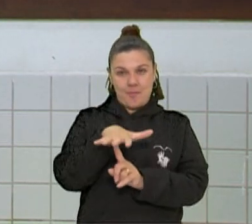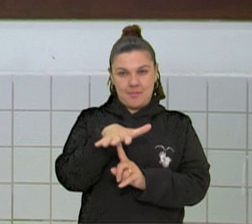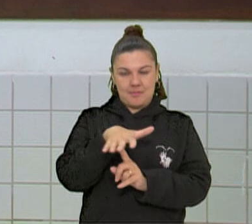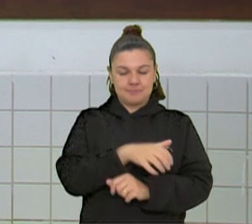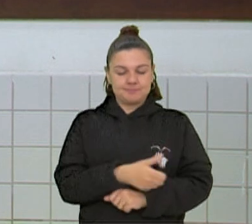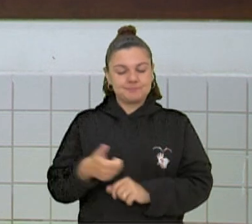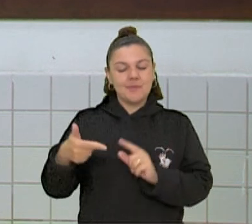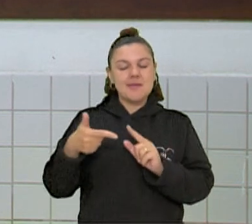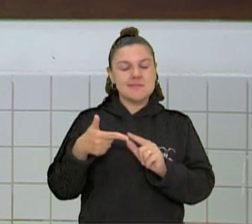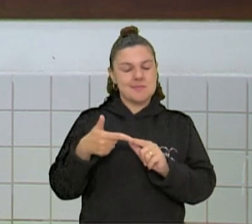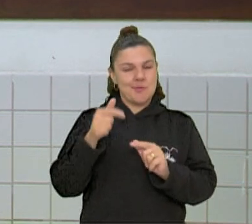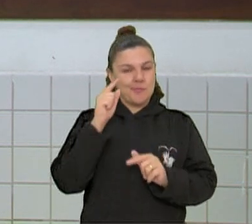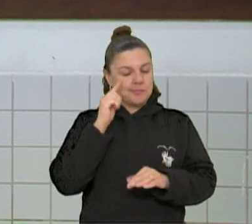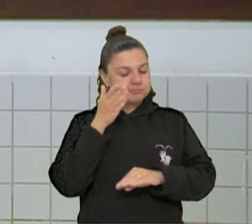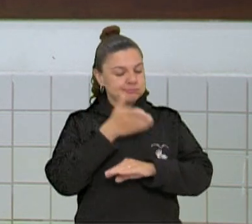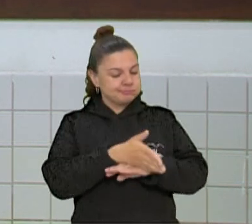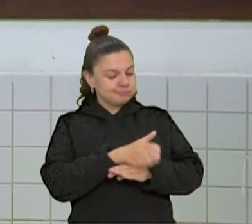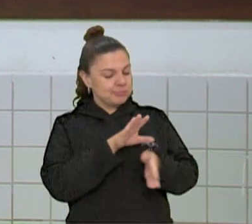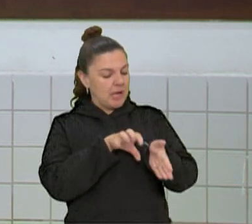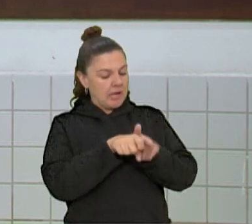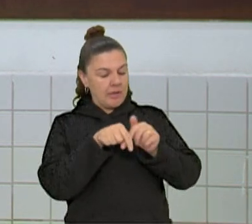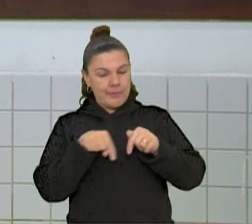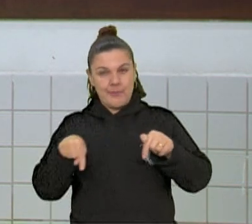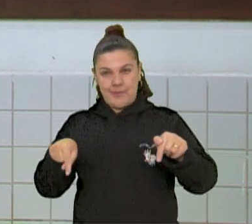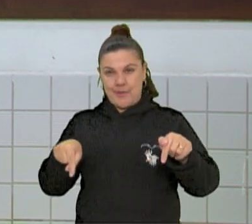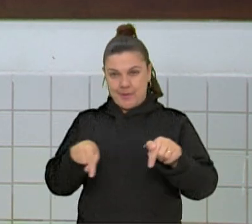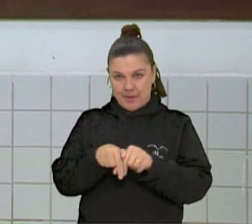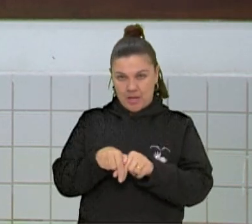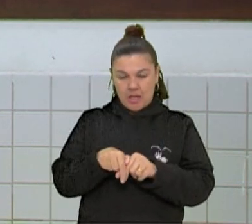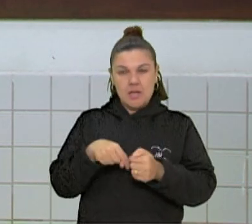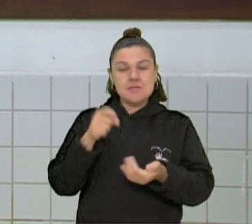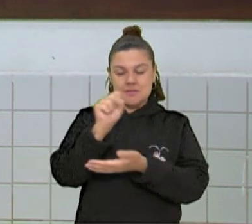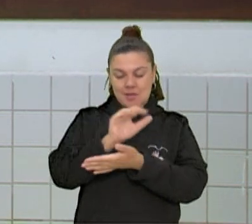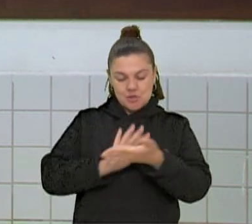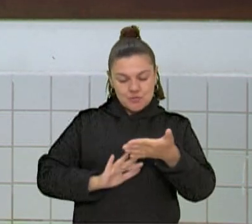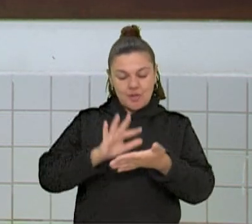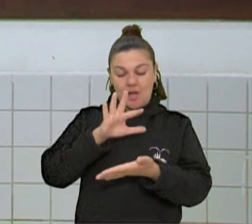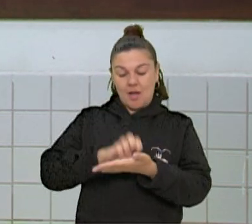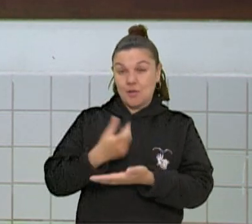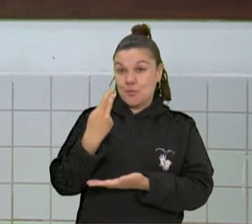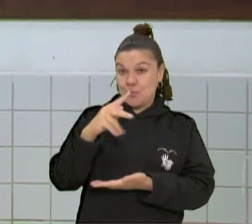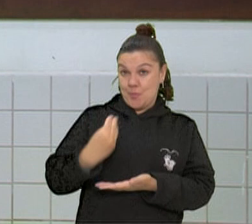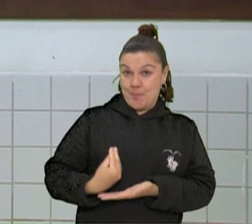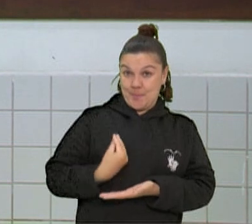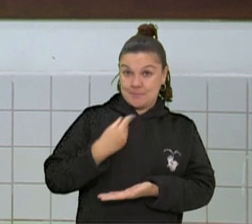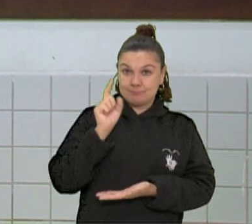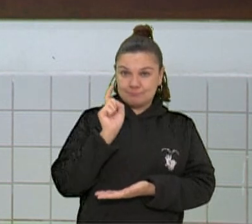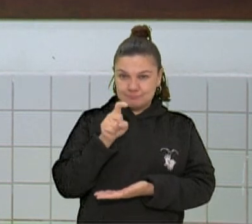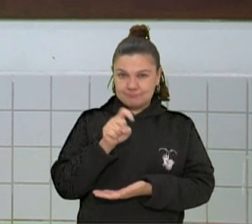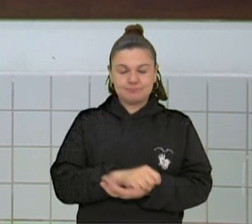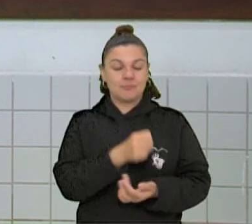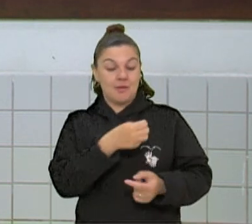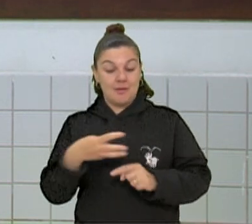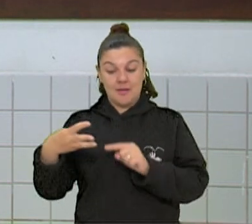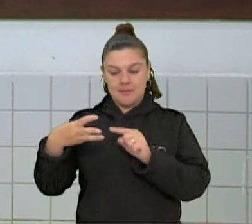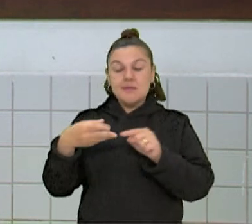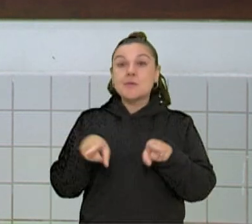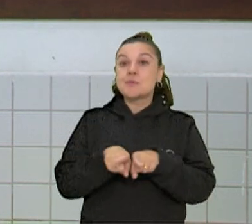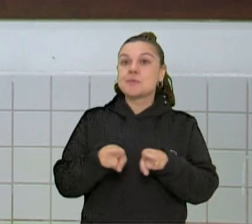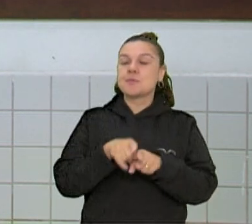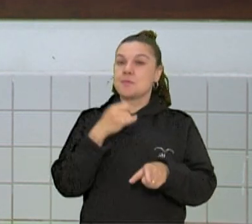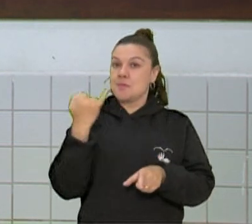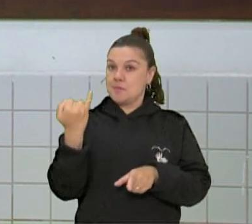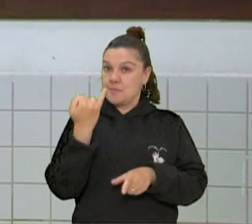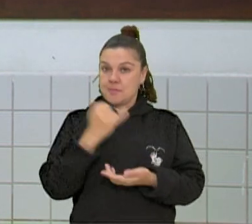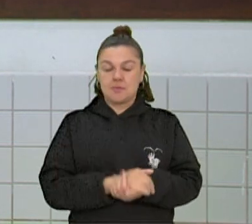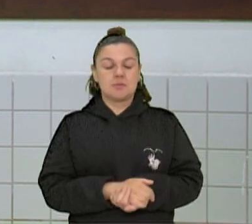Segundo, acesse o Google Classroom, realize as atividades, testando seus conhecimentos e marcando a sua presença. Terceiro e importantíssimo